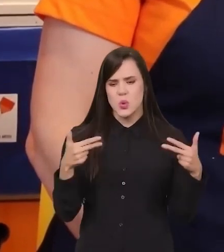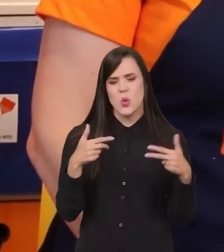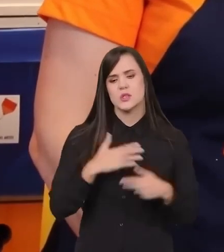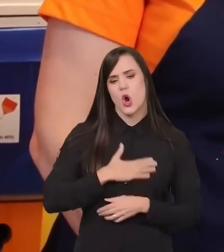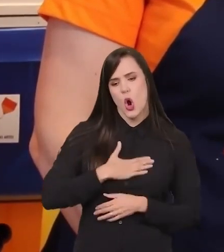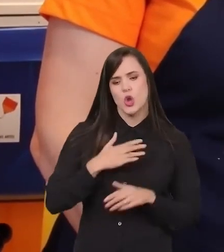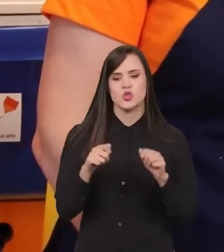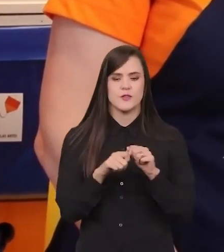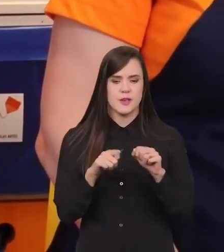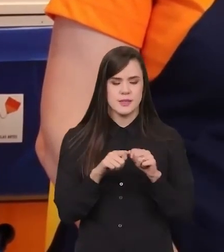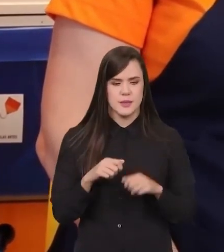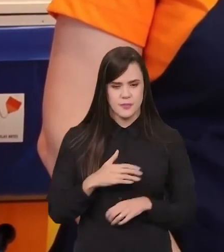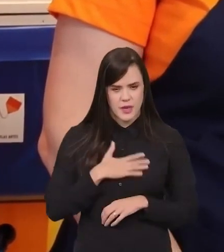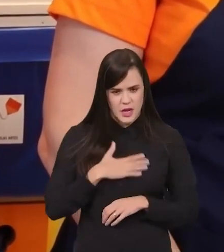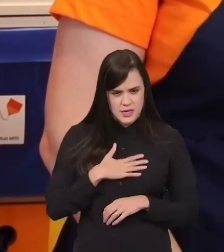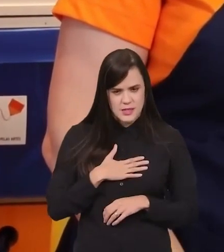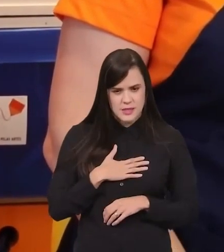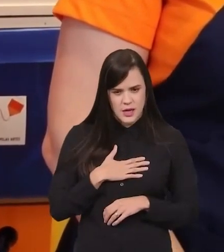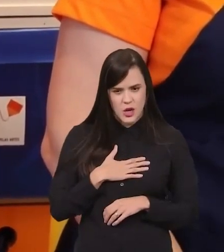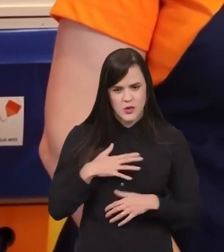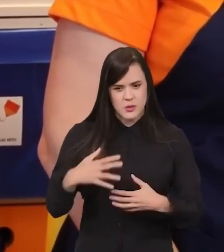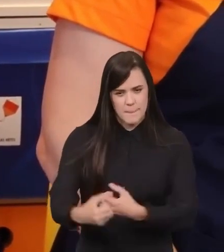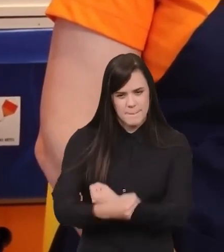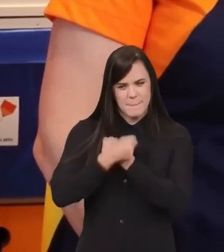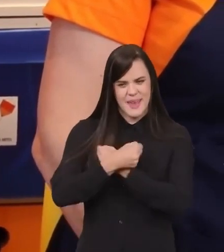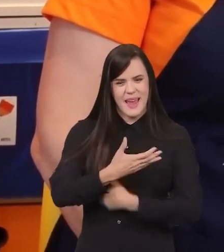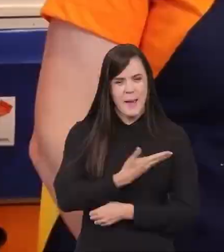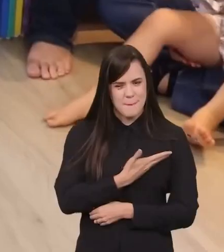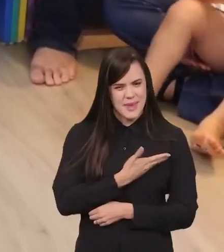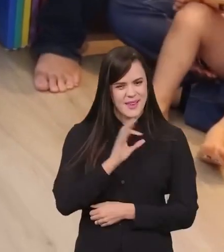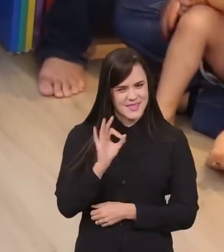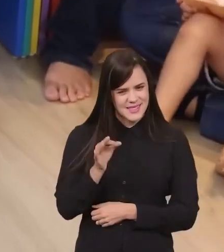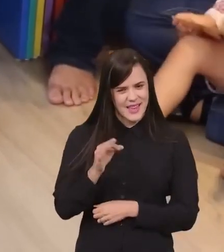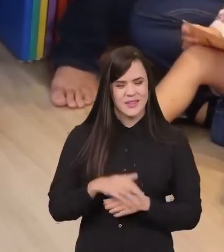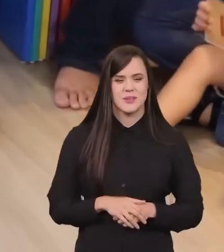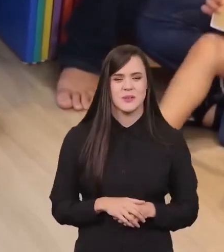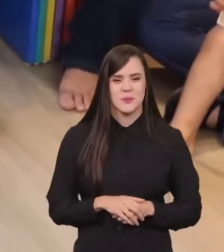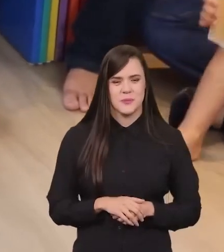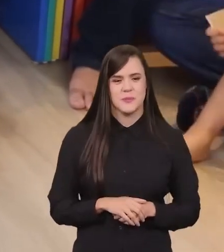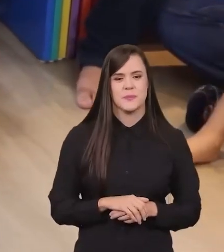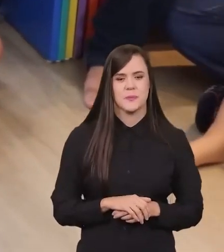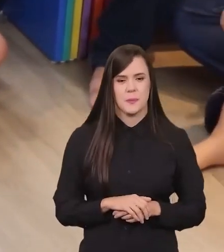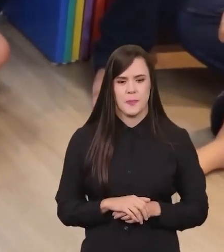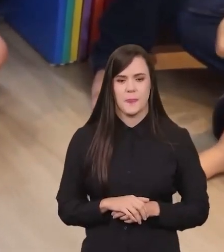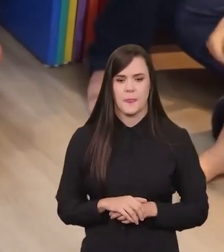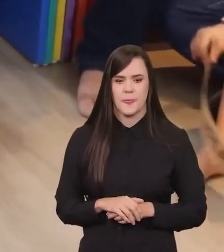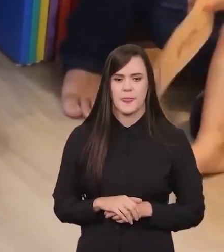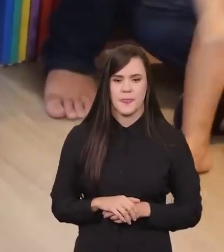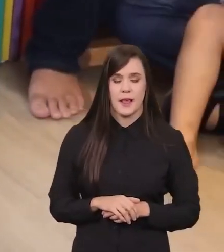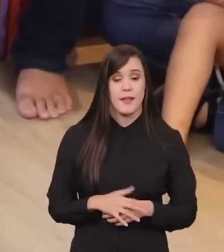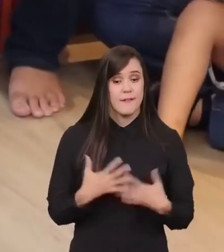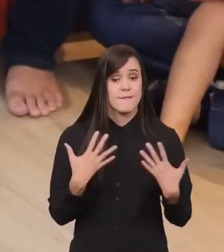fazer. E você gosta de pegar suas amiguinhas no colo, né? Gosto. Oi, Maju,